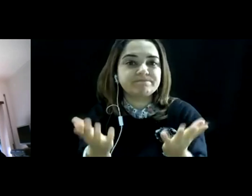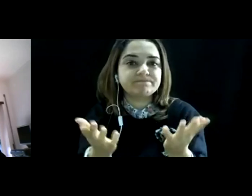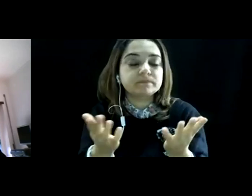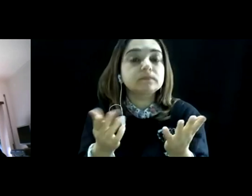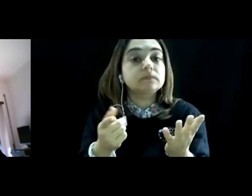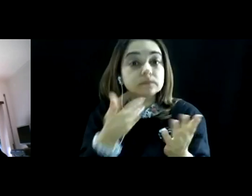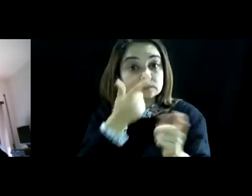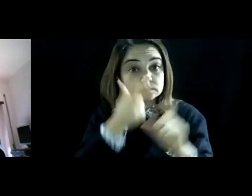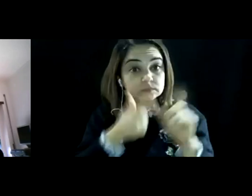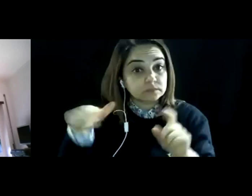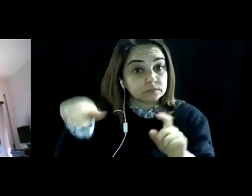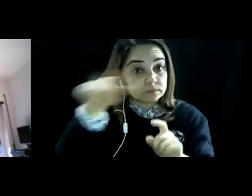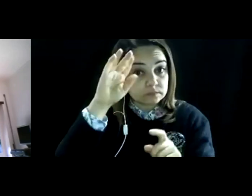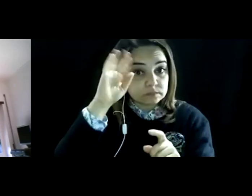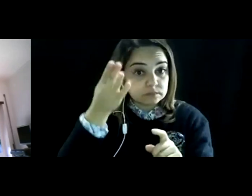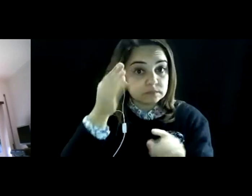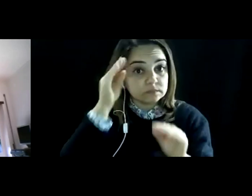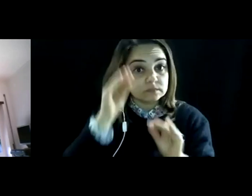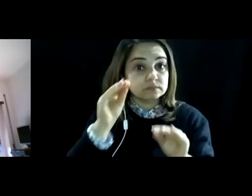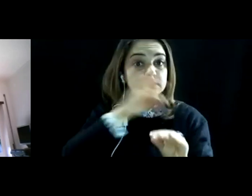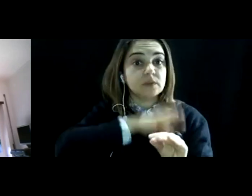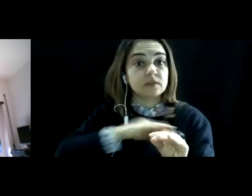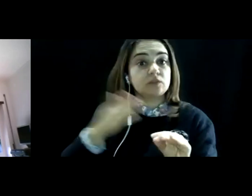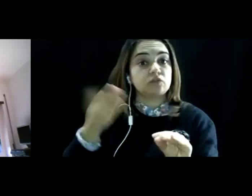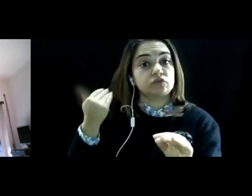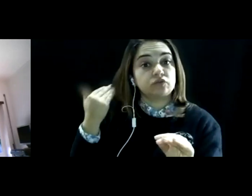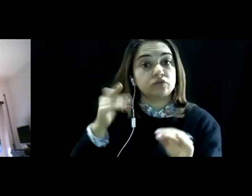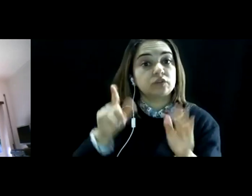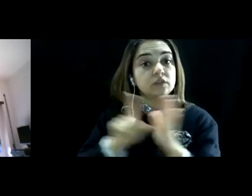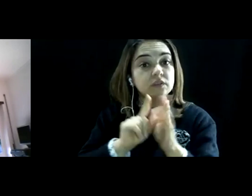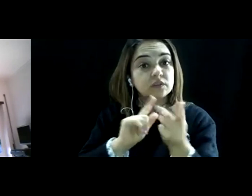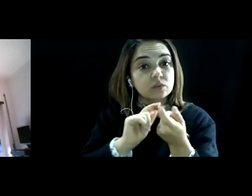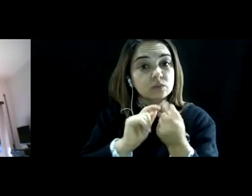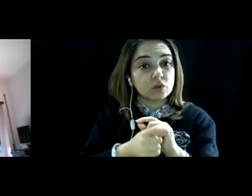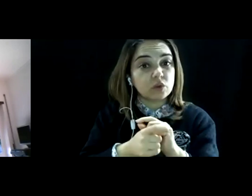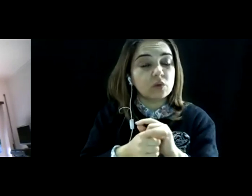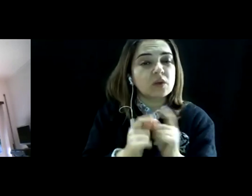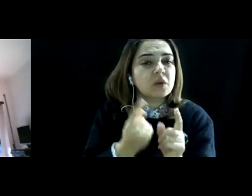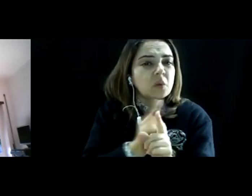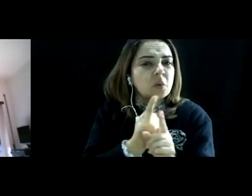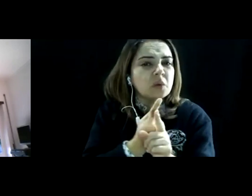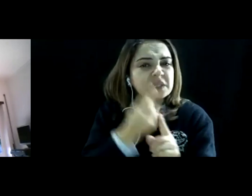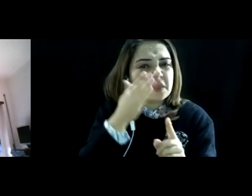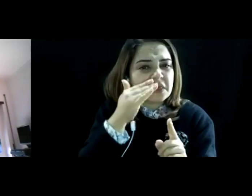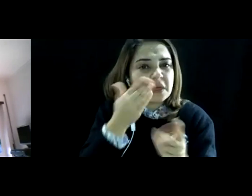ensino profissional, que as últimas alterações que foram feitas ao ensino profissional, embora sejam alterações pontuais, foram todas para